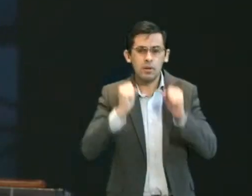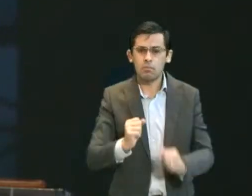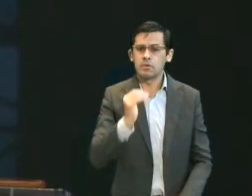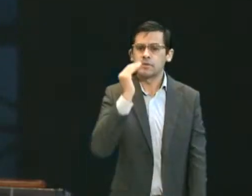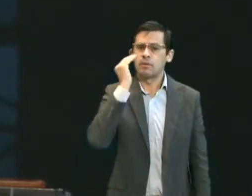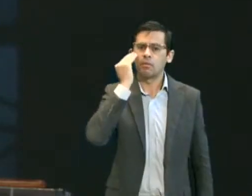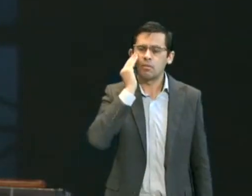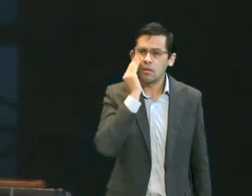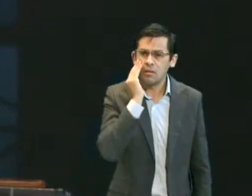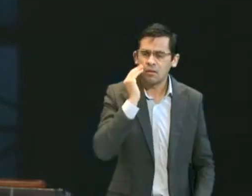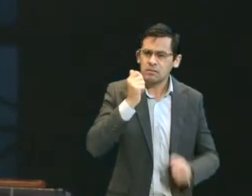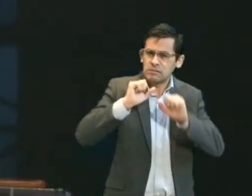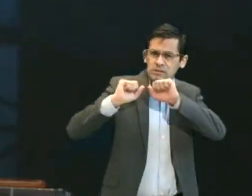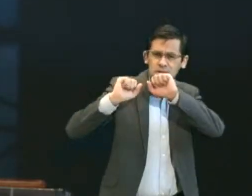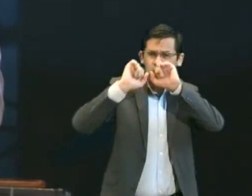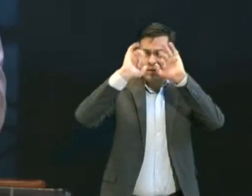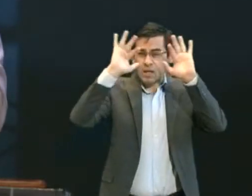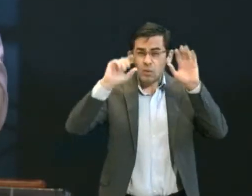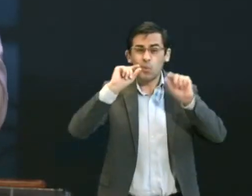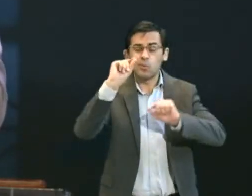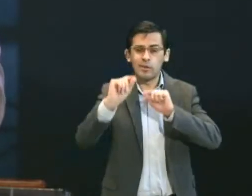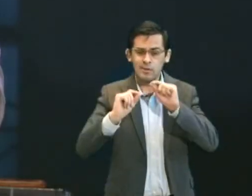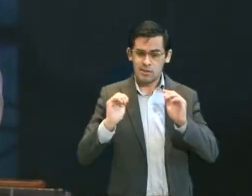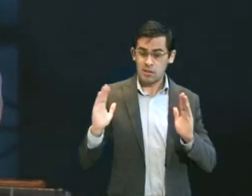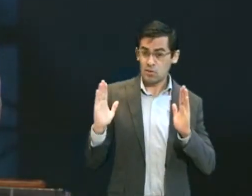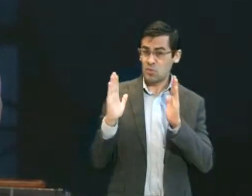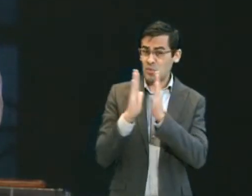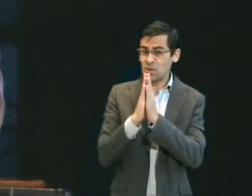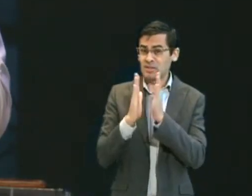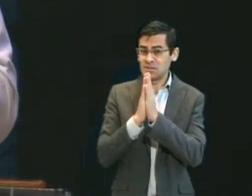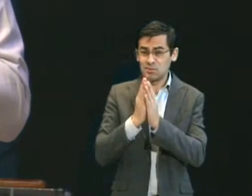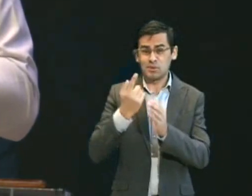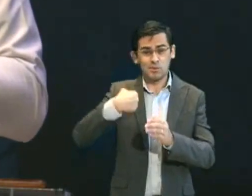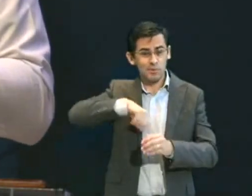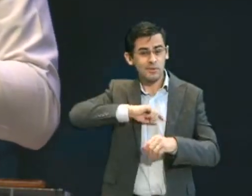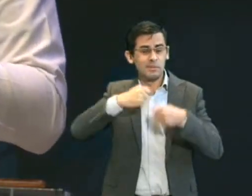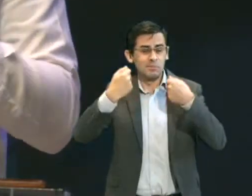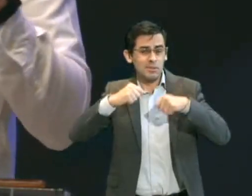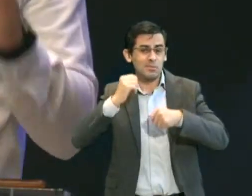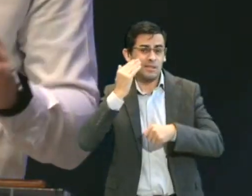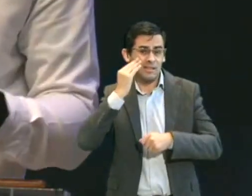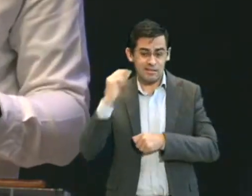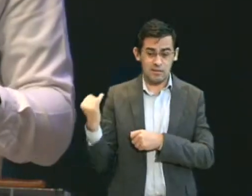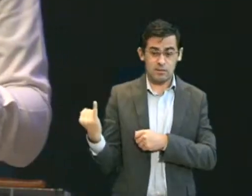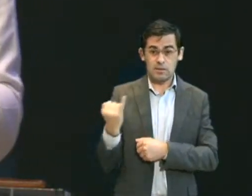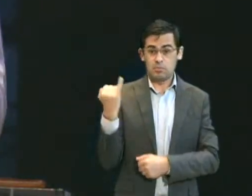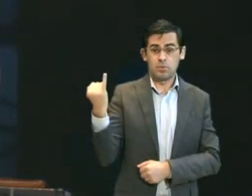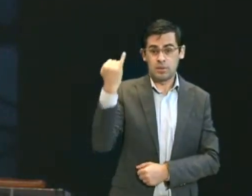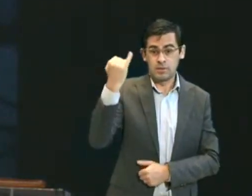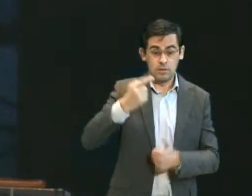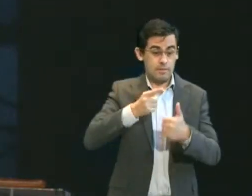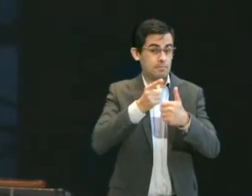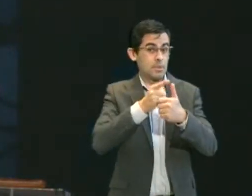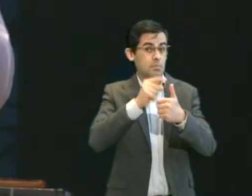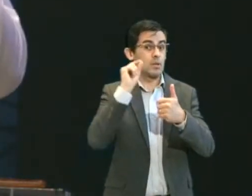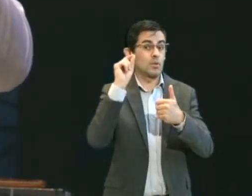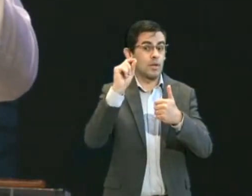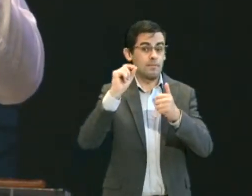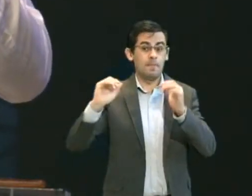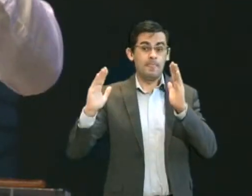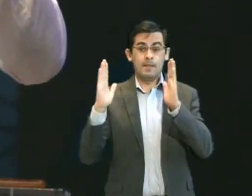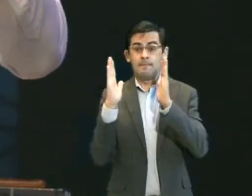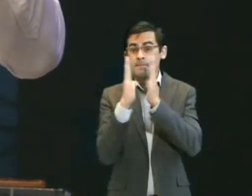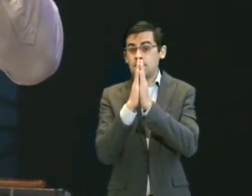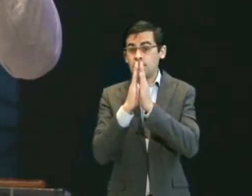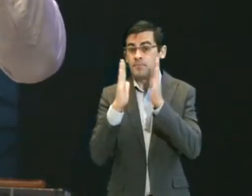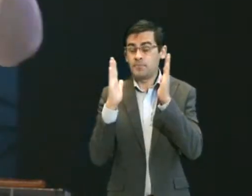a oração desta forma, uma bênção que precisamos valorizar? Em primeiro lugar, a oração é uma